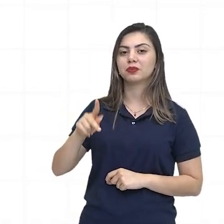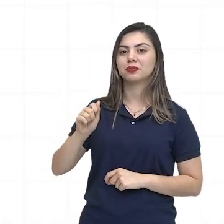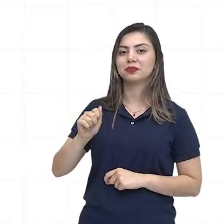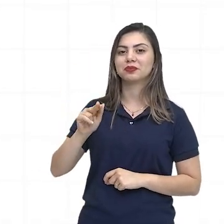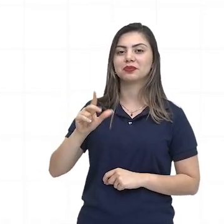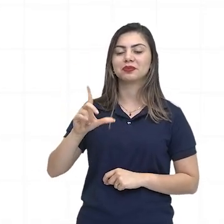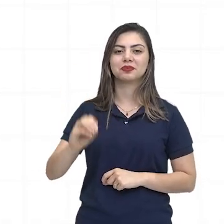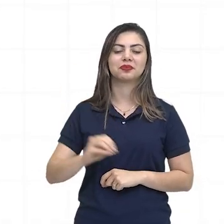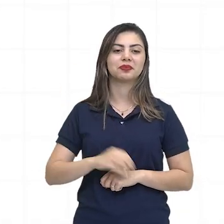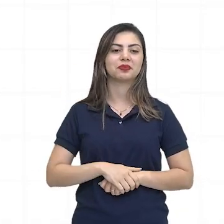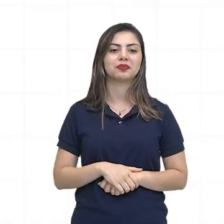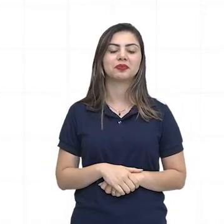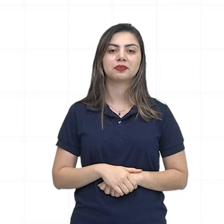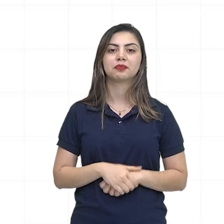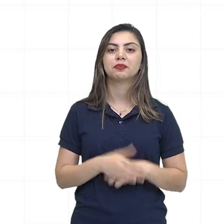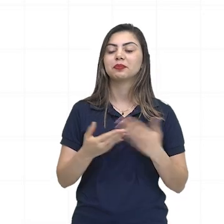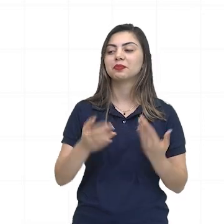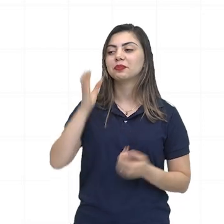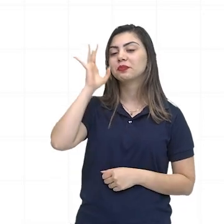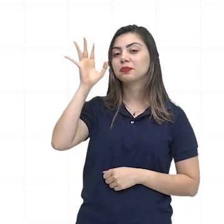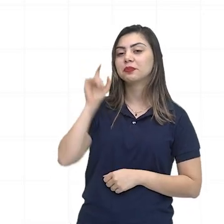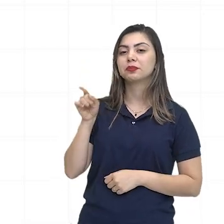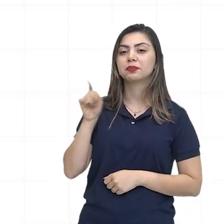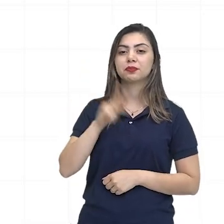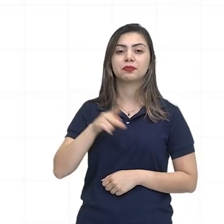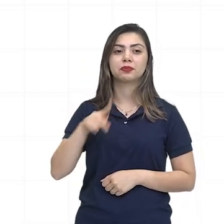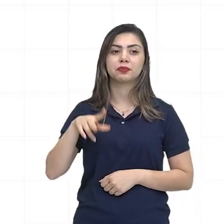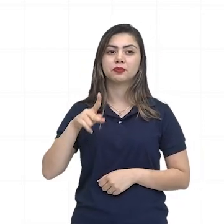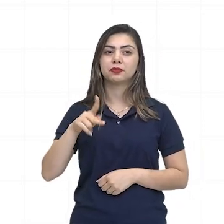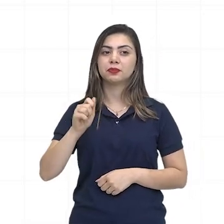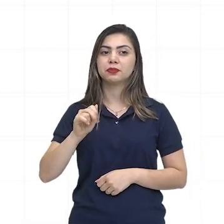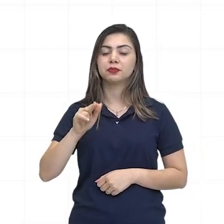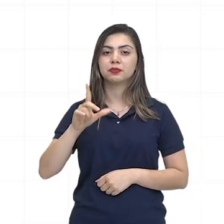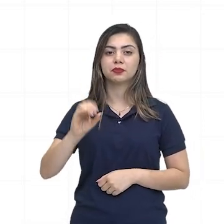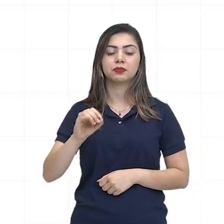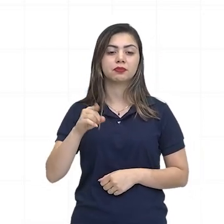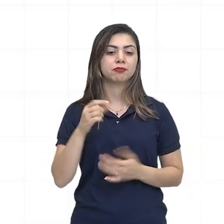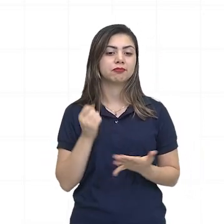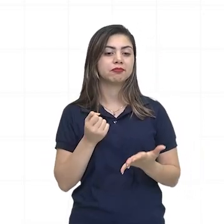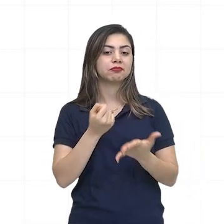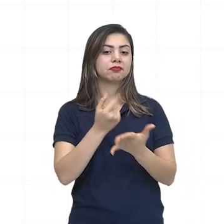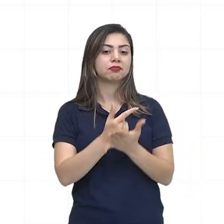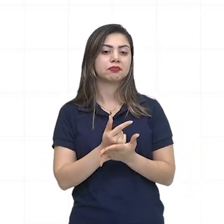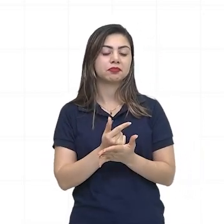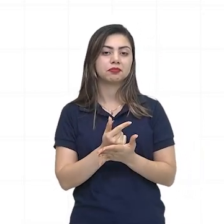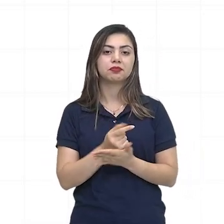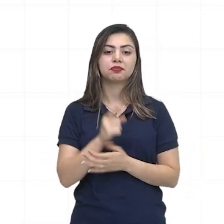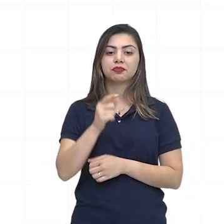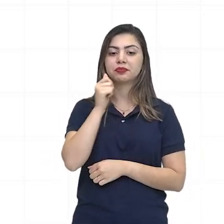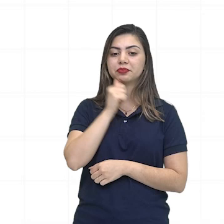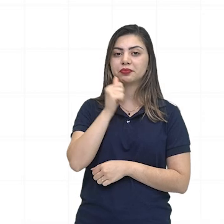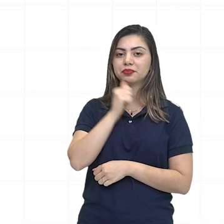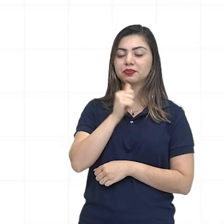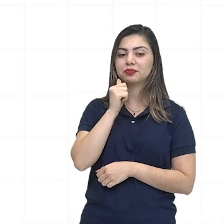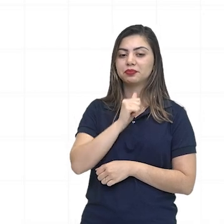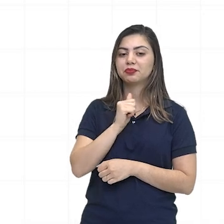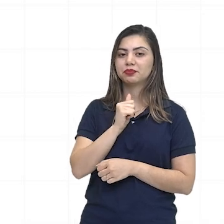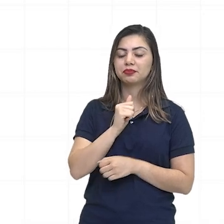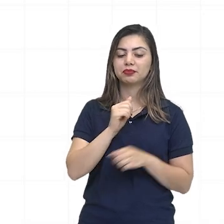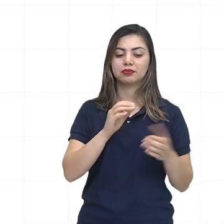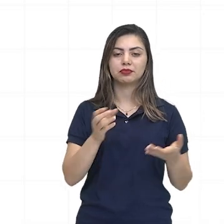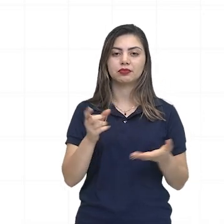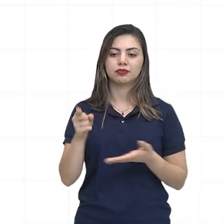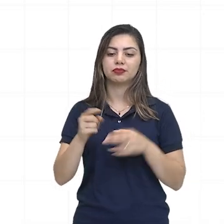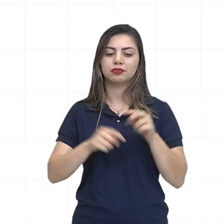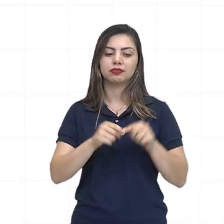só, imagina que o professor Paulo está indo fazer uma compra, né? E ele está na frente da caixa do supermercado